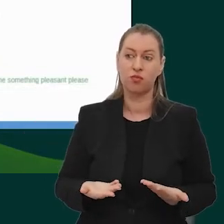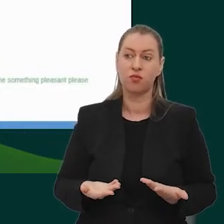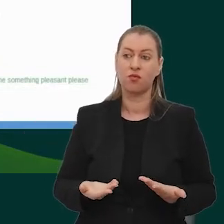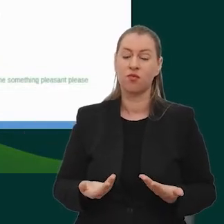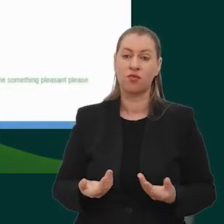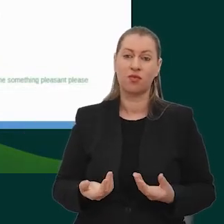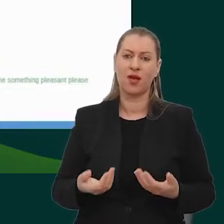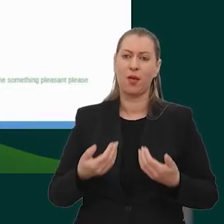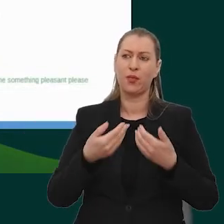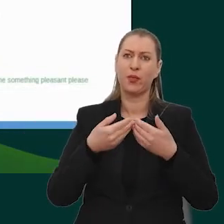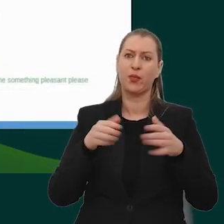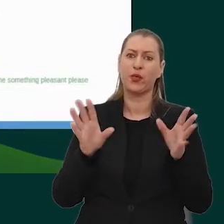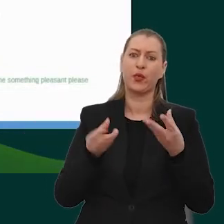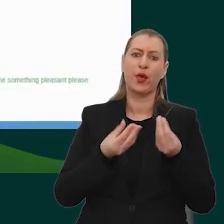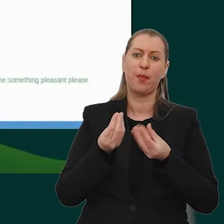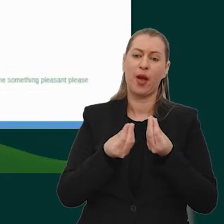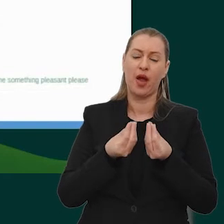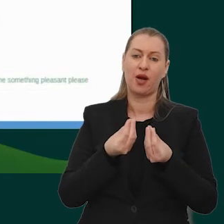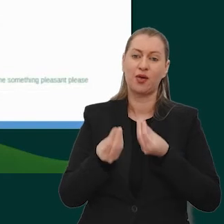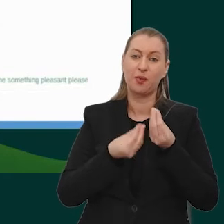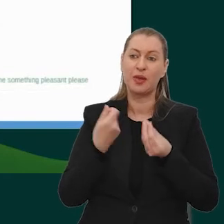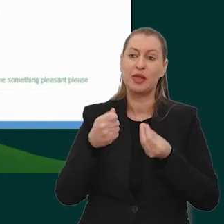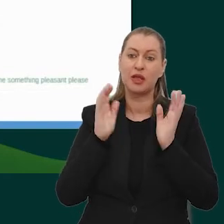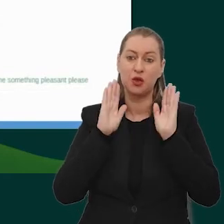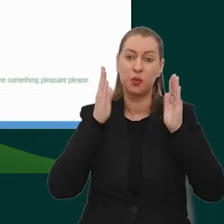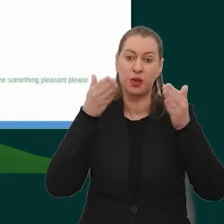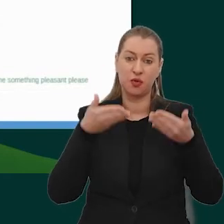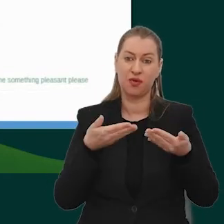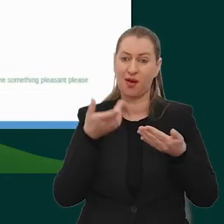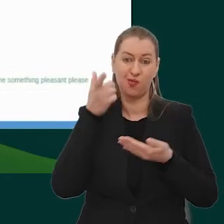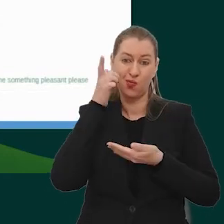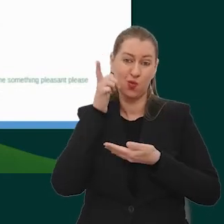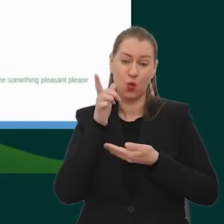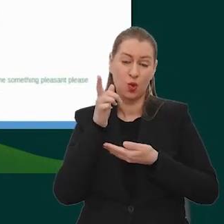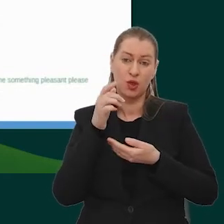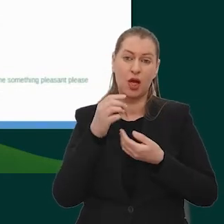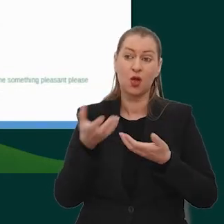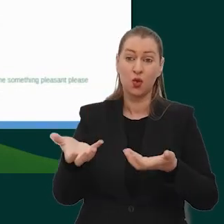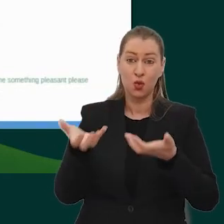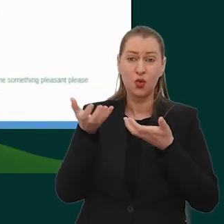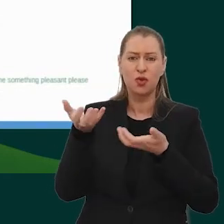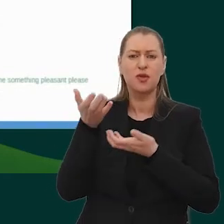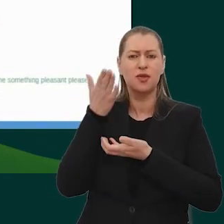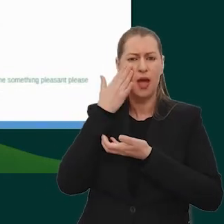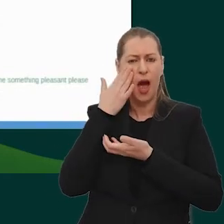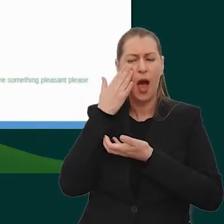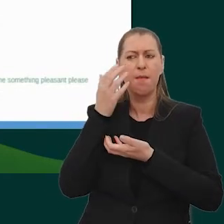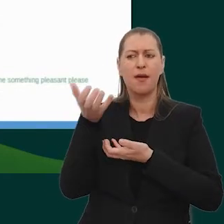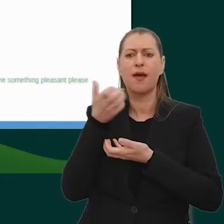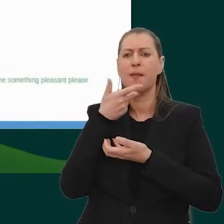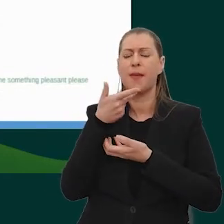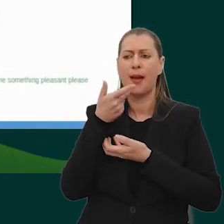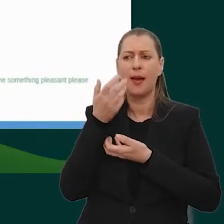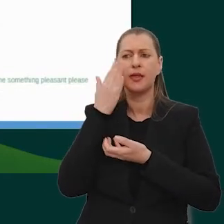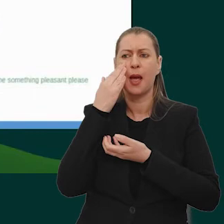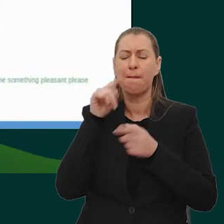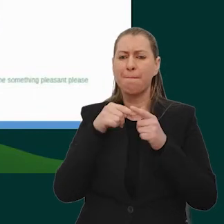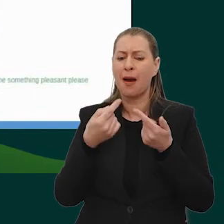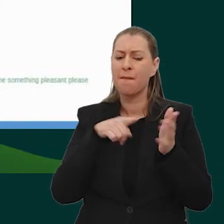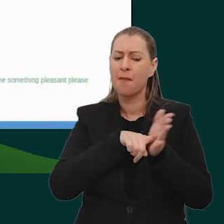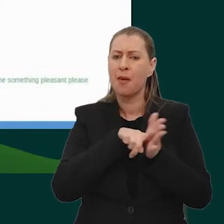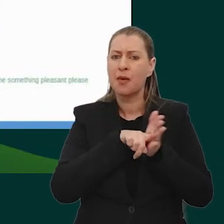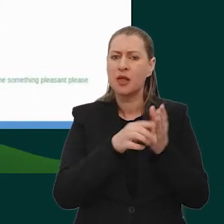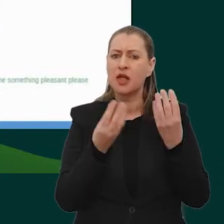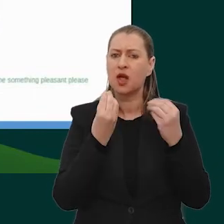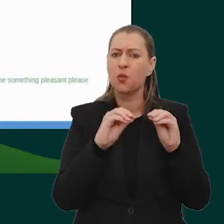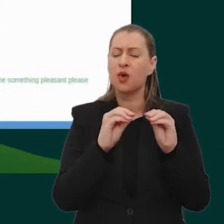É muito aberto, né? Tu não consegue especificar. Tu sabe o que tu quer dizer, mas para uma pesquisa, tu precisa dar